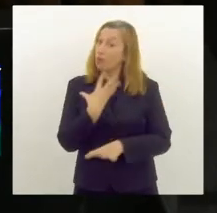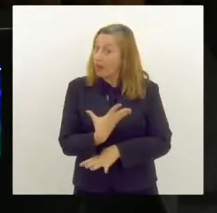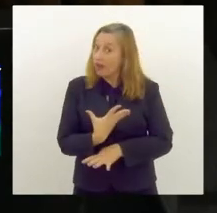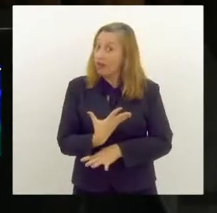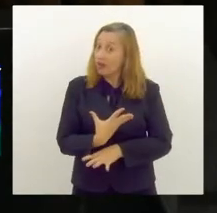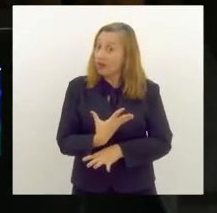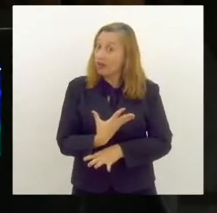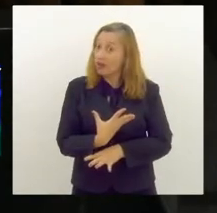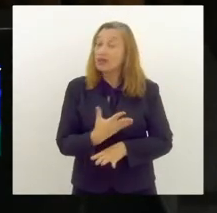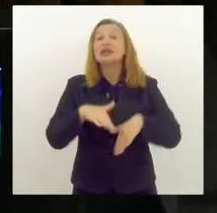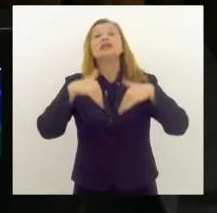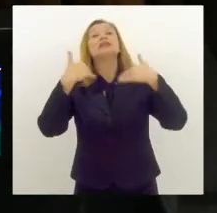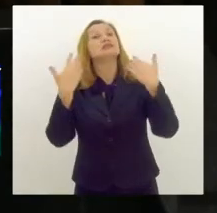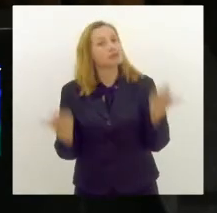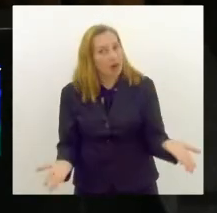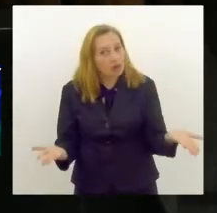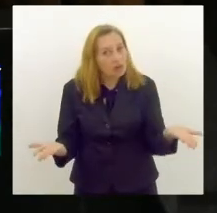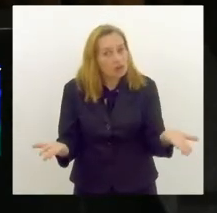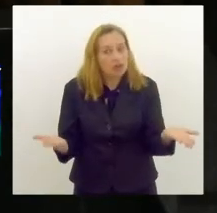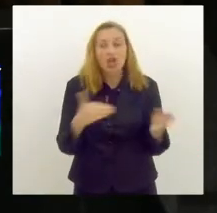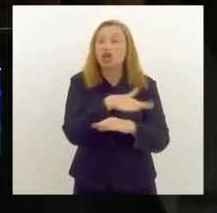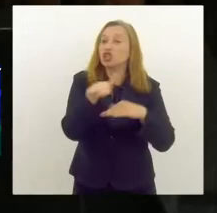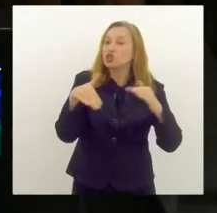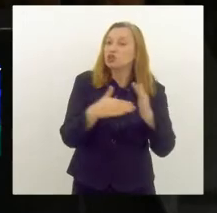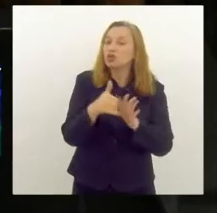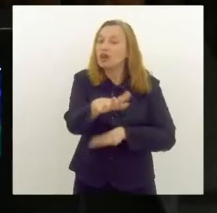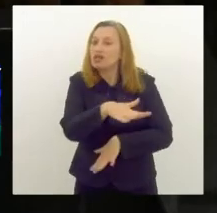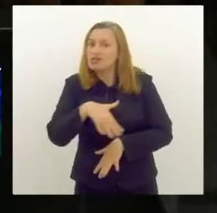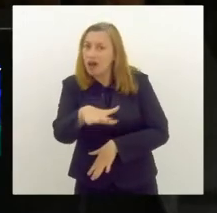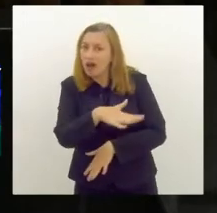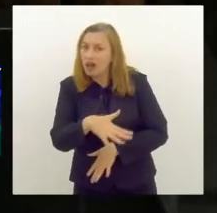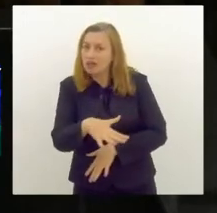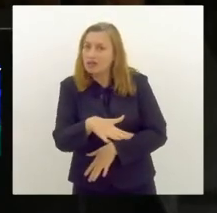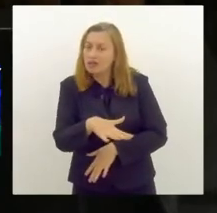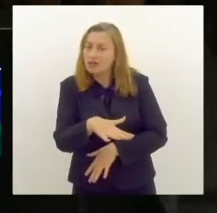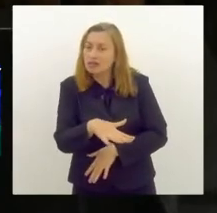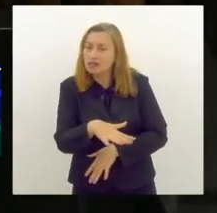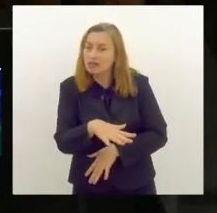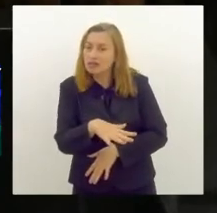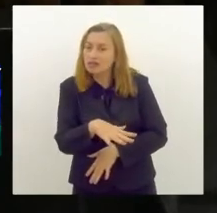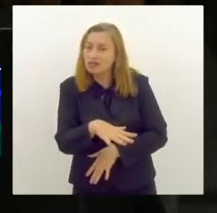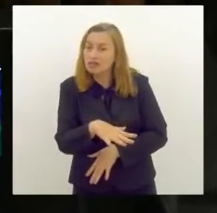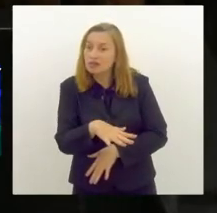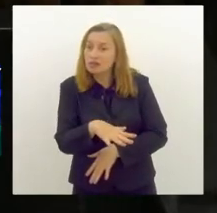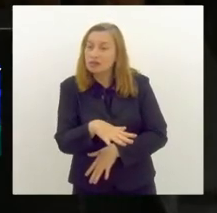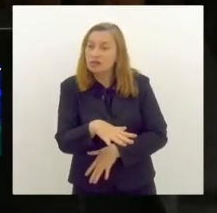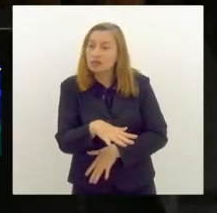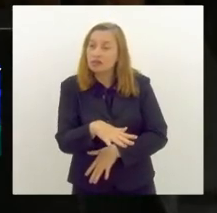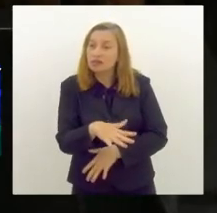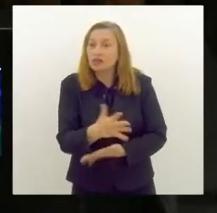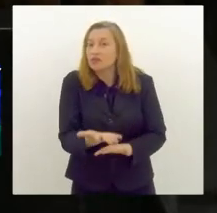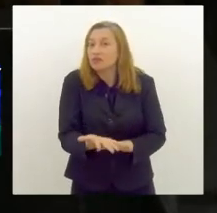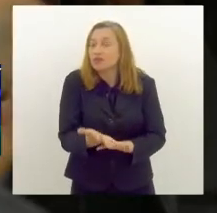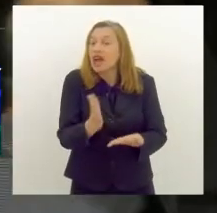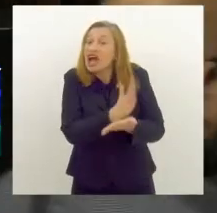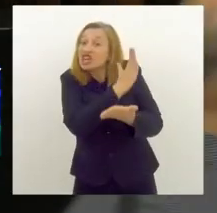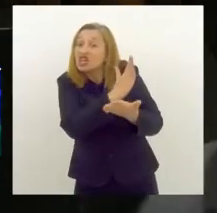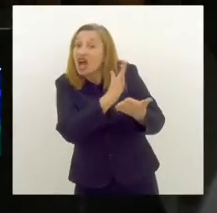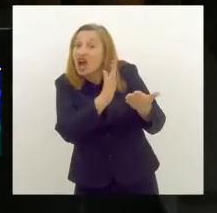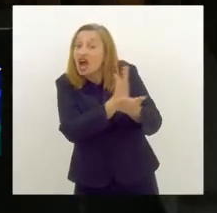Então, em todas essas áreas, há alguma coisa que, às